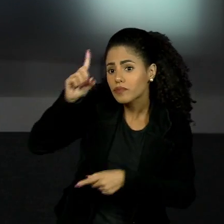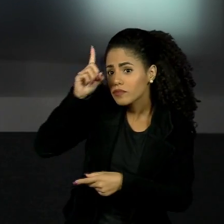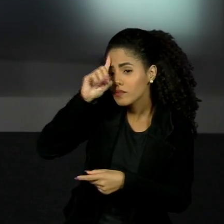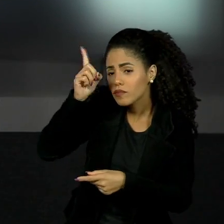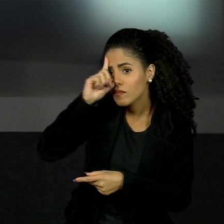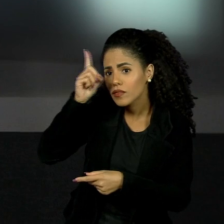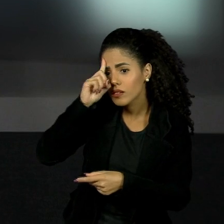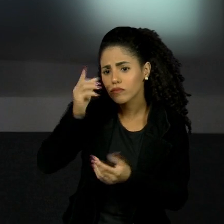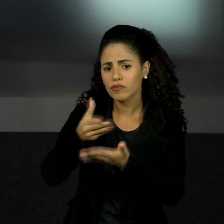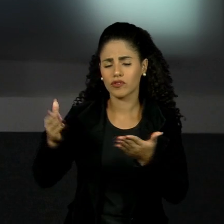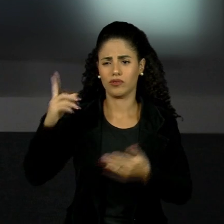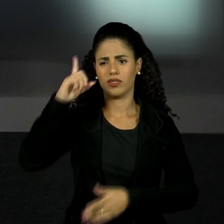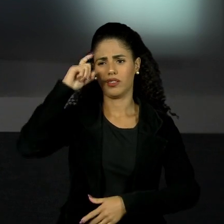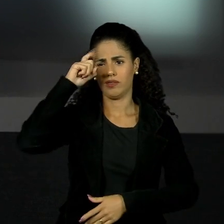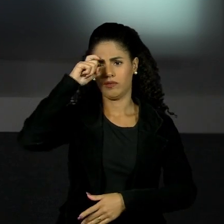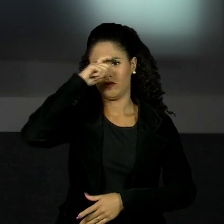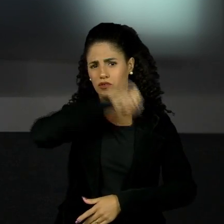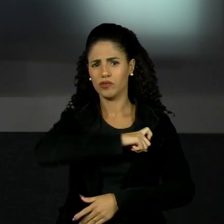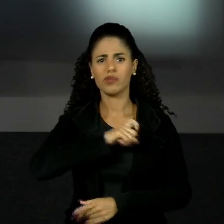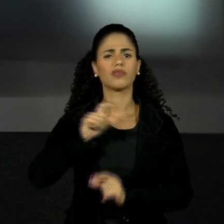está rompendo